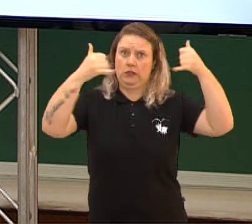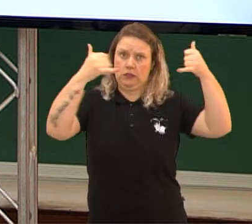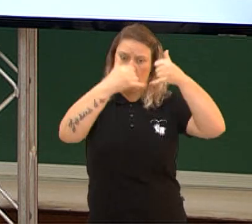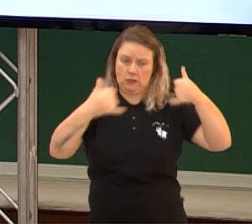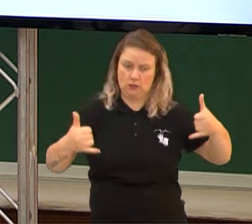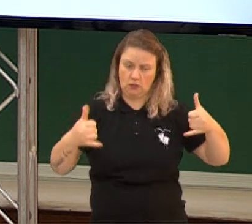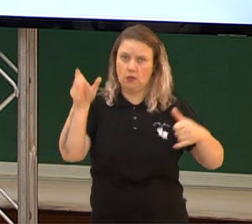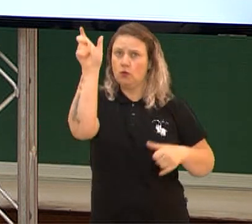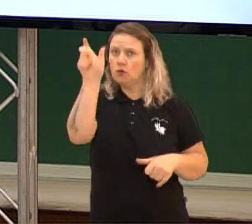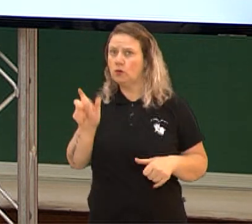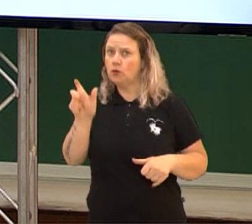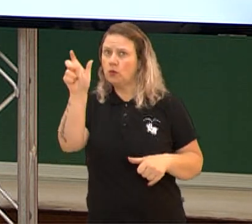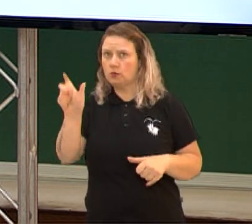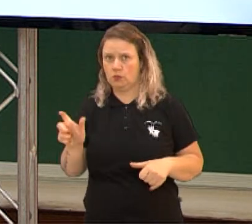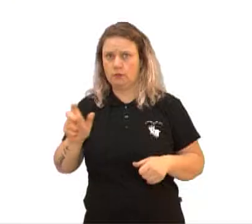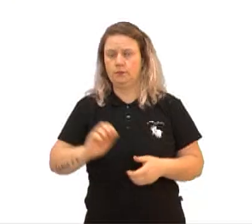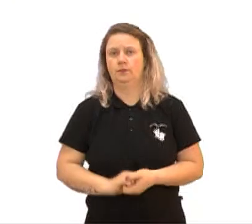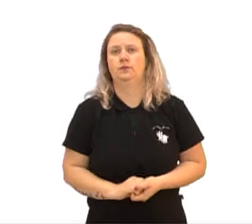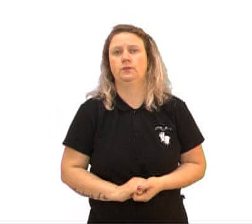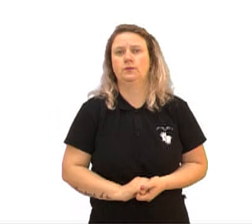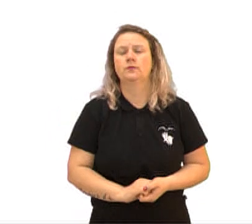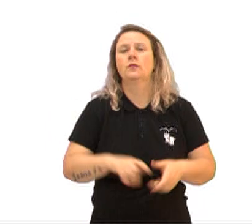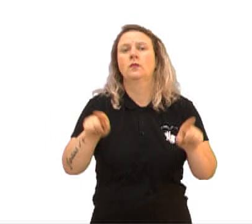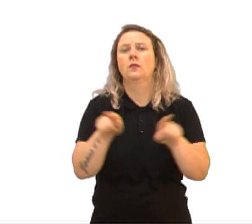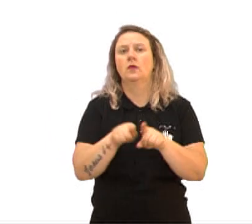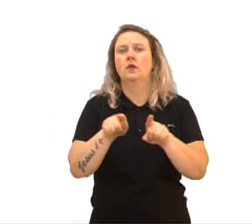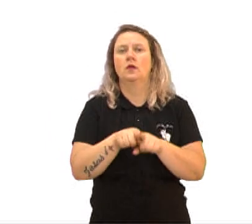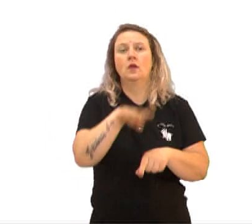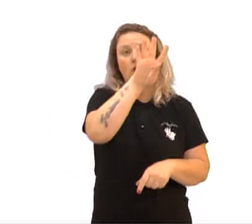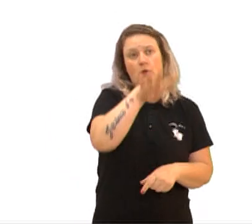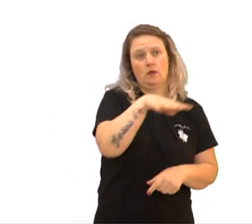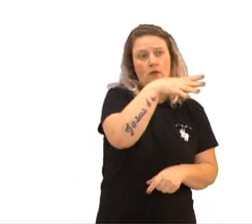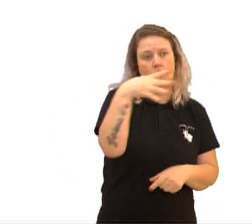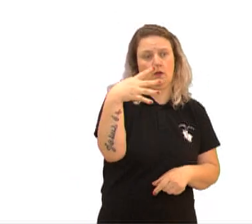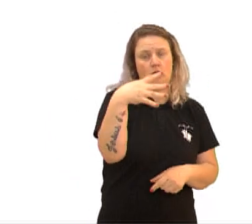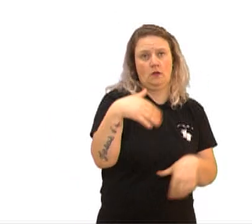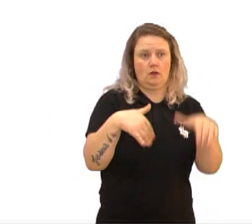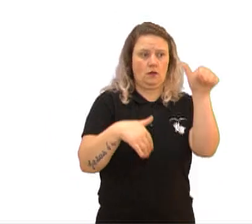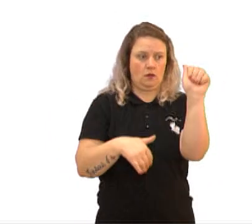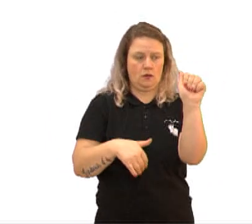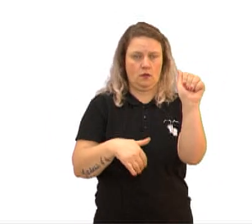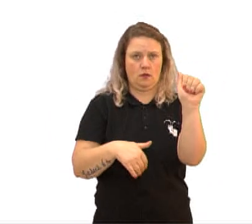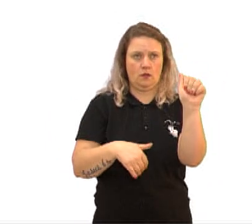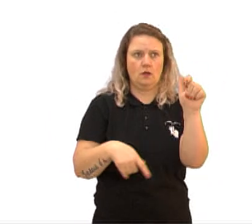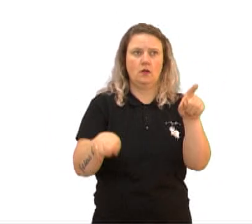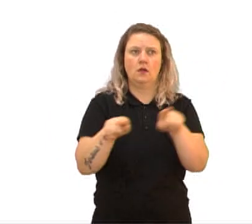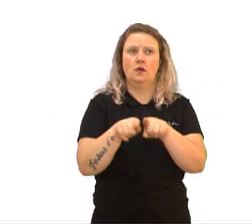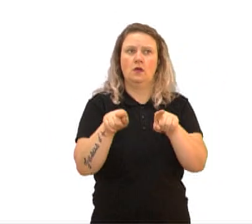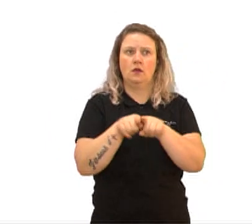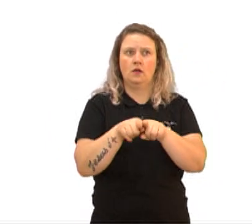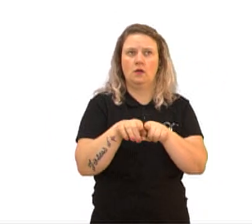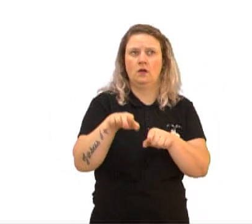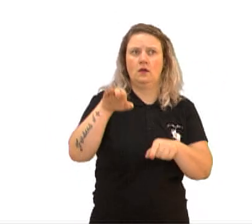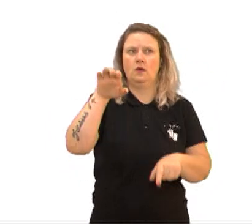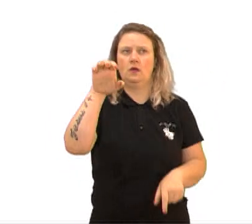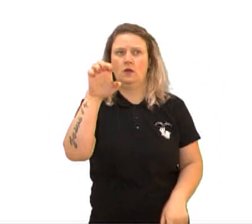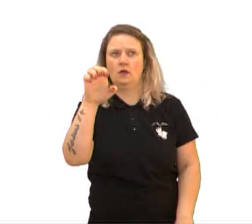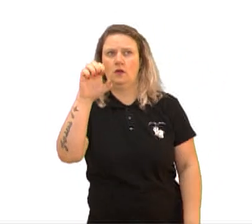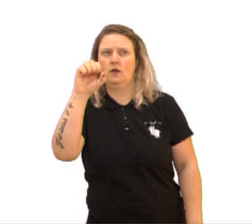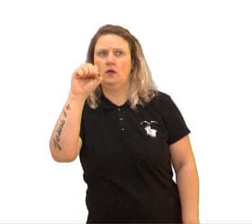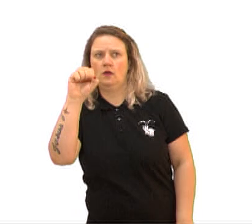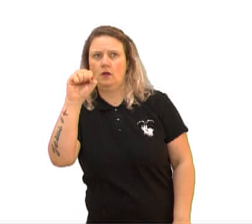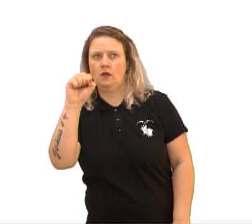colunas. Olha só que interessante. Considerando as matrizes A e ES dadas por matriz A, matriz